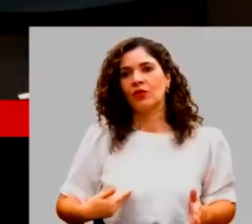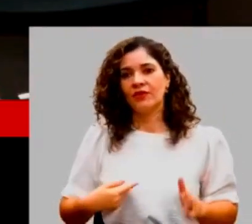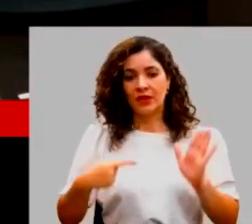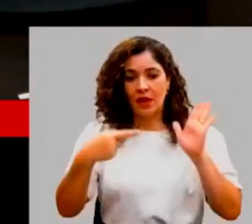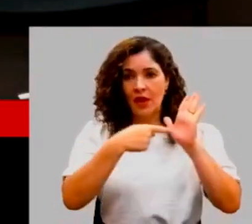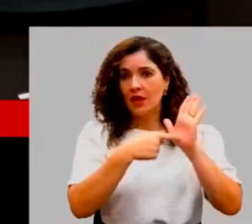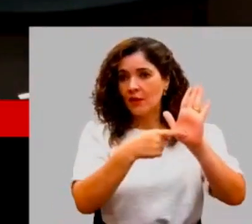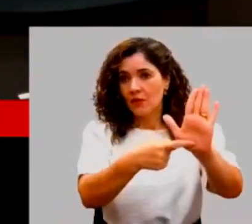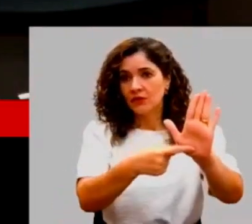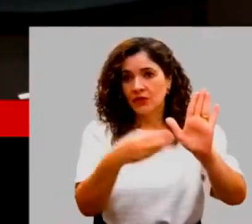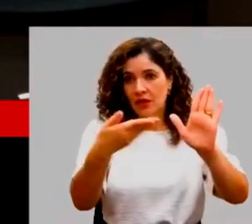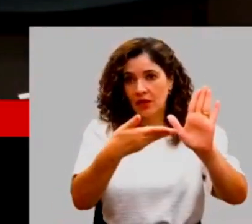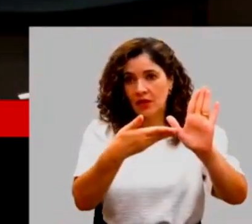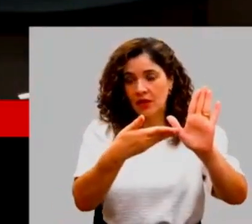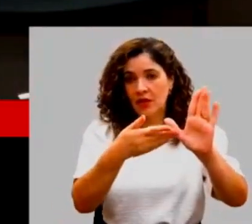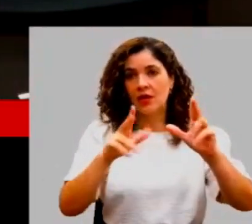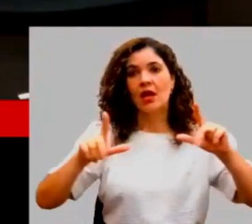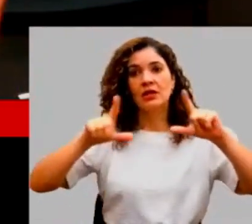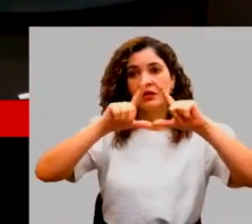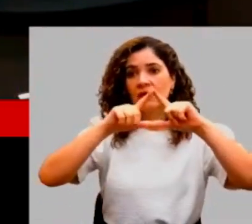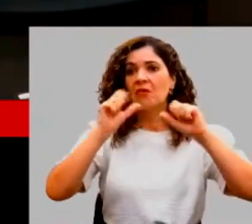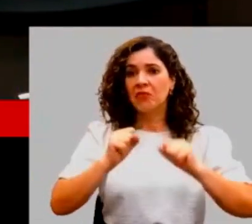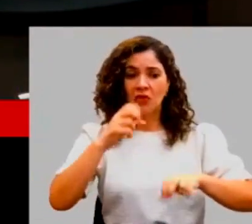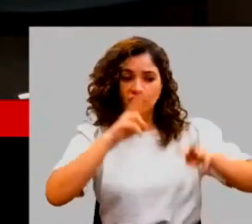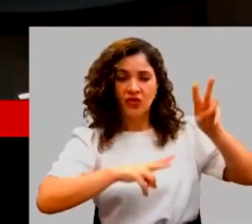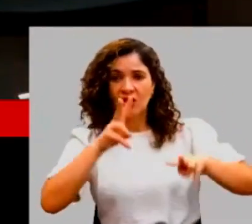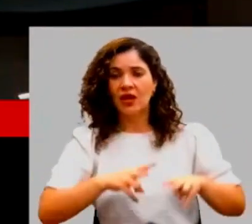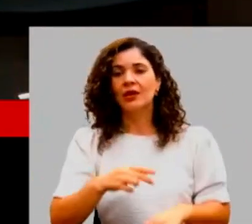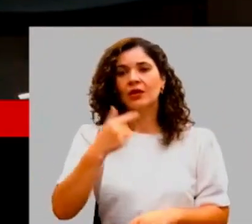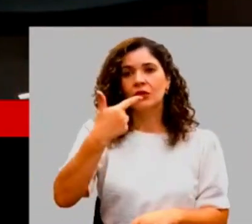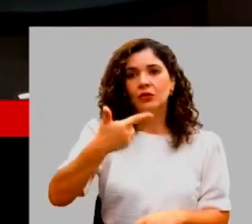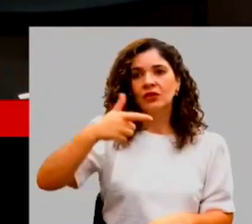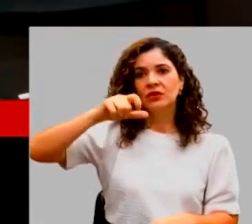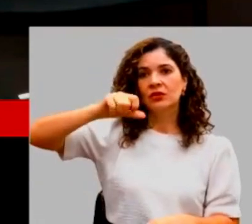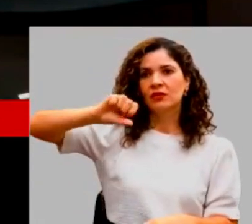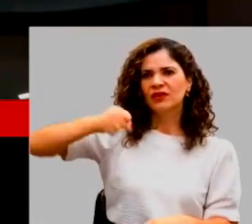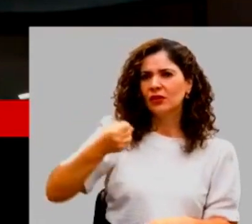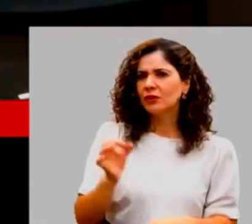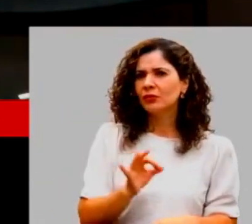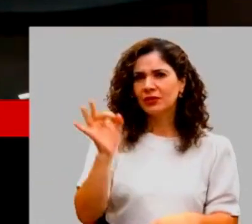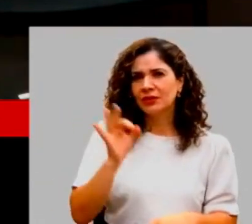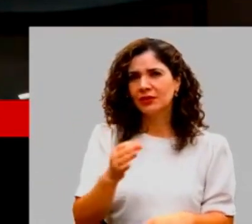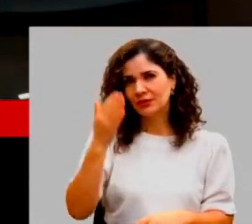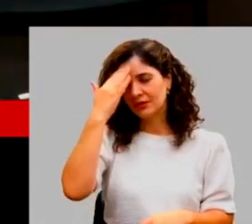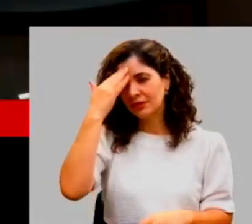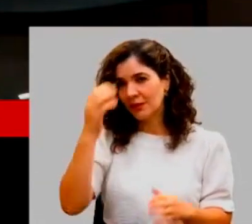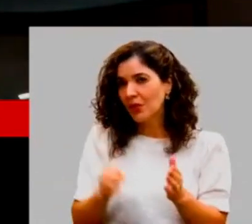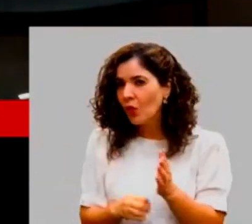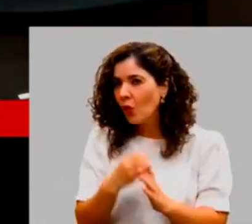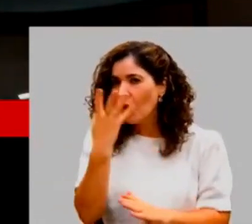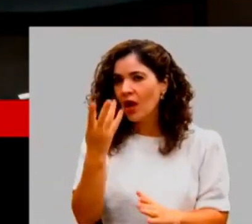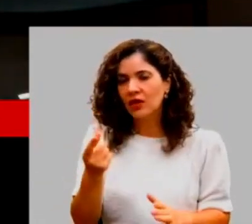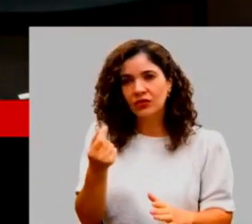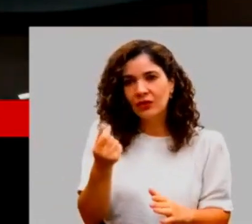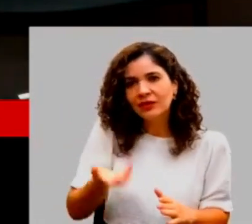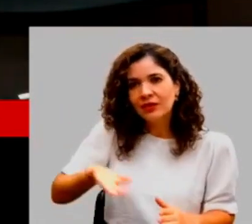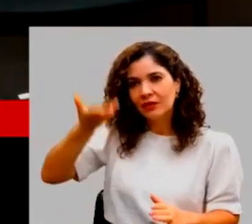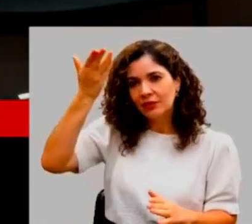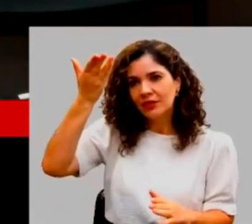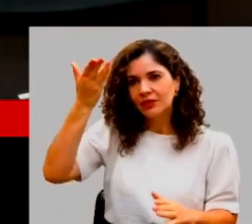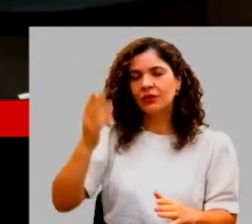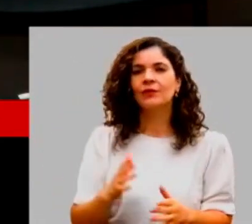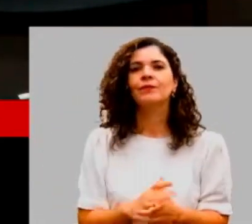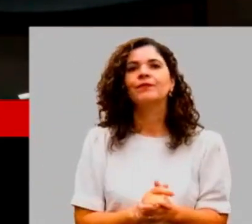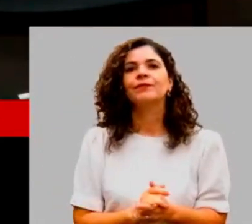fica à disposição da Assembleia Legislativa 298 sabe quanto que aumentaram na rede